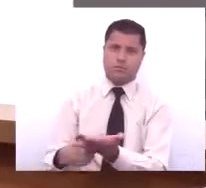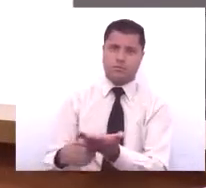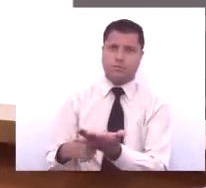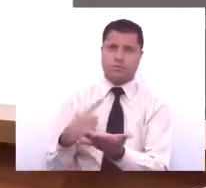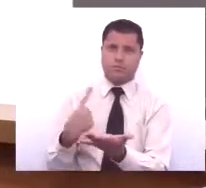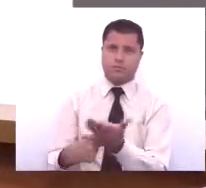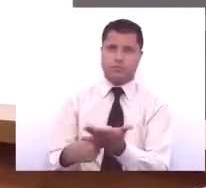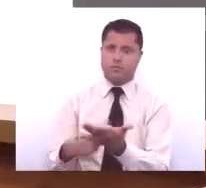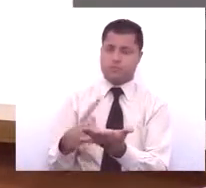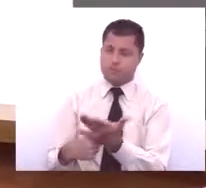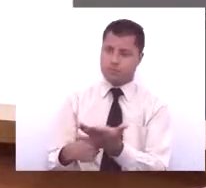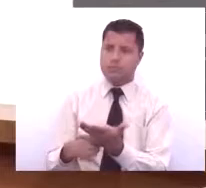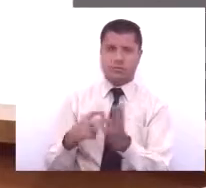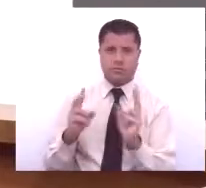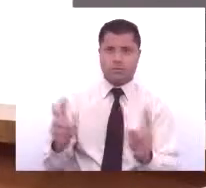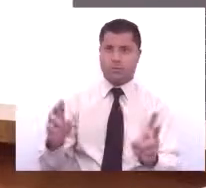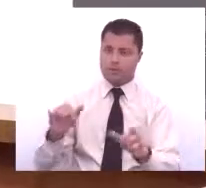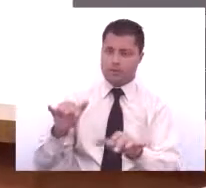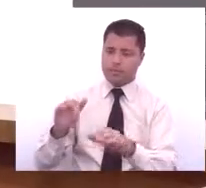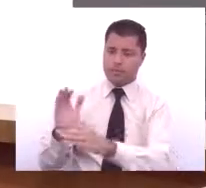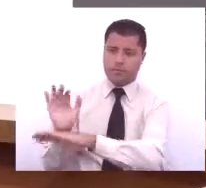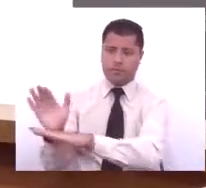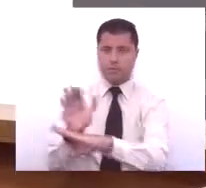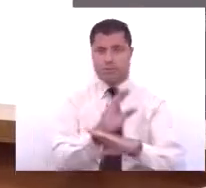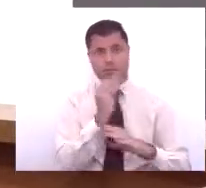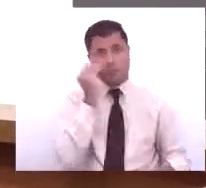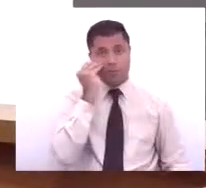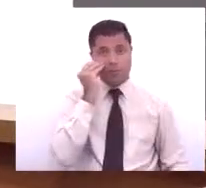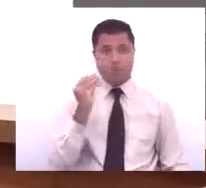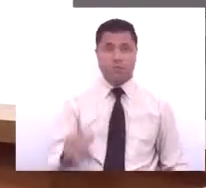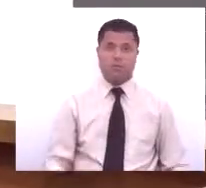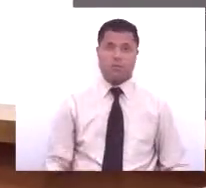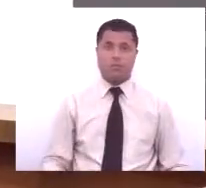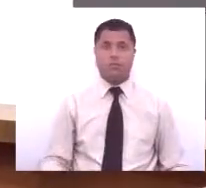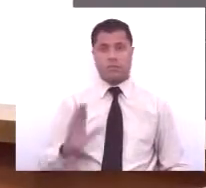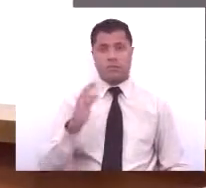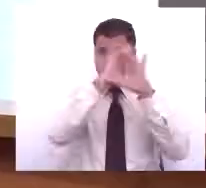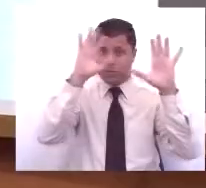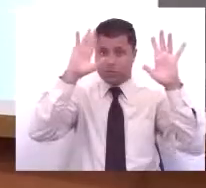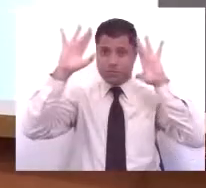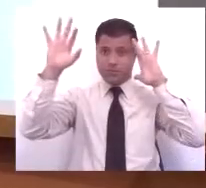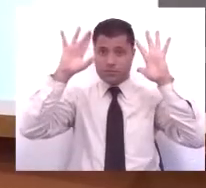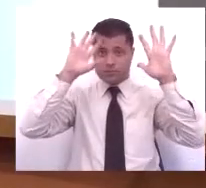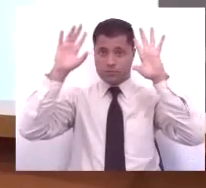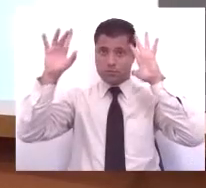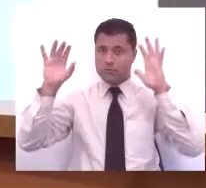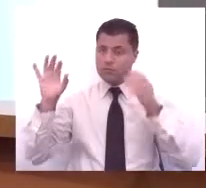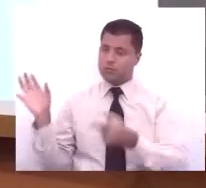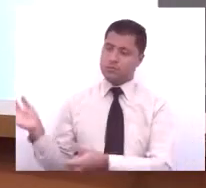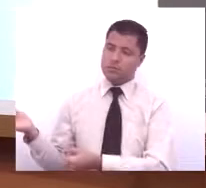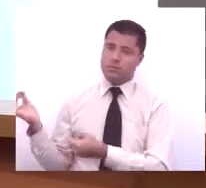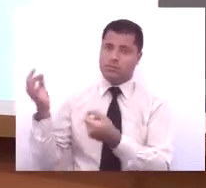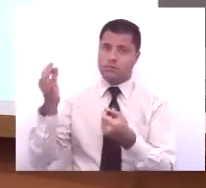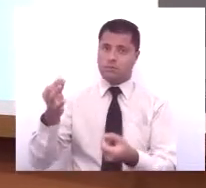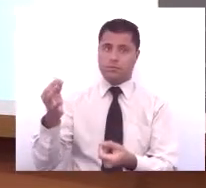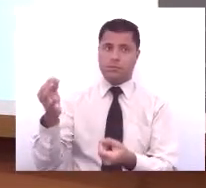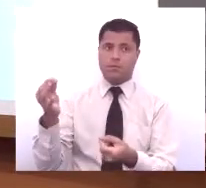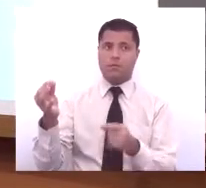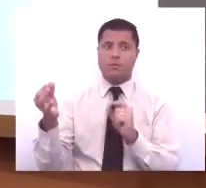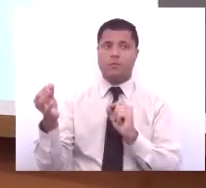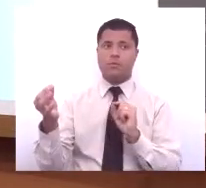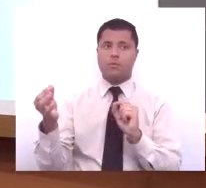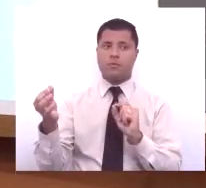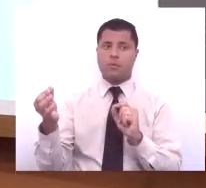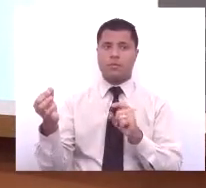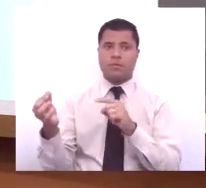iniciamos. Mas aqui nesse momento, senhor presidente, eu gostaria de relembrá-los a seguinte matéria. Alan afirma